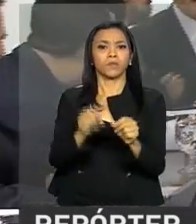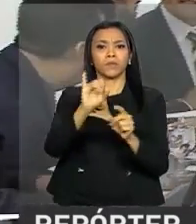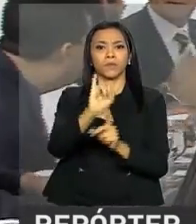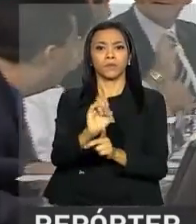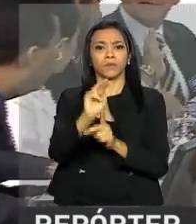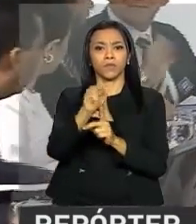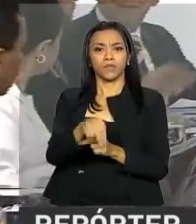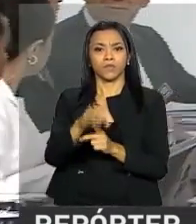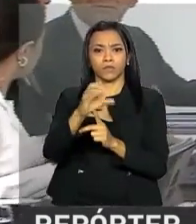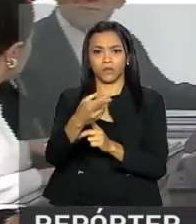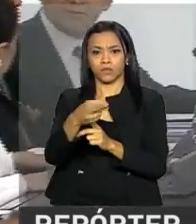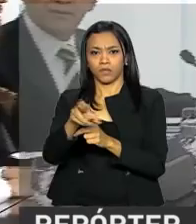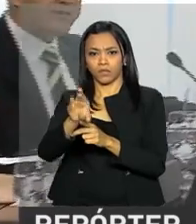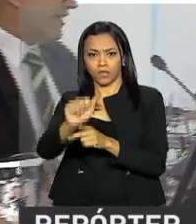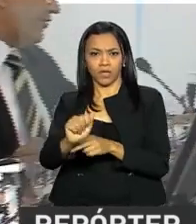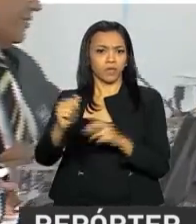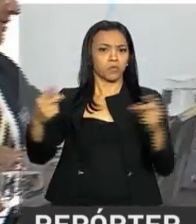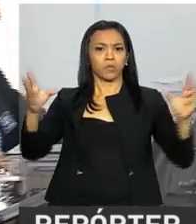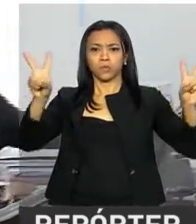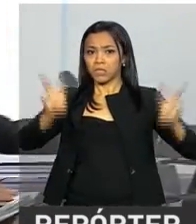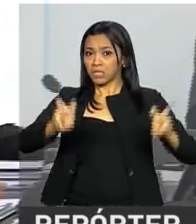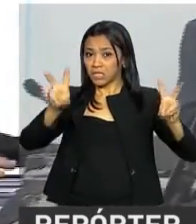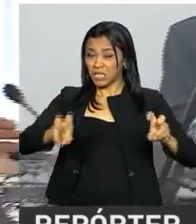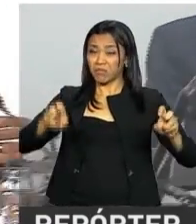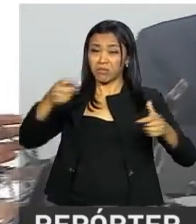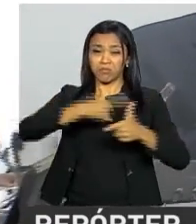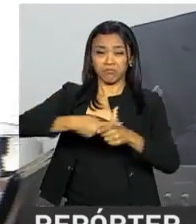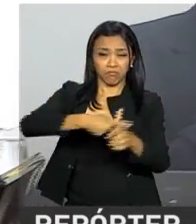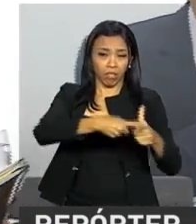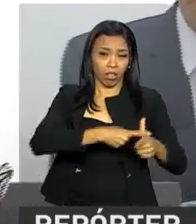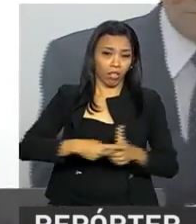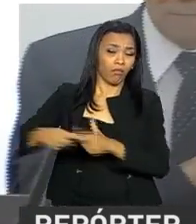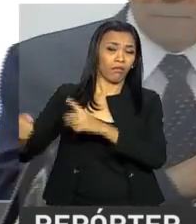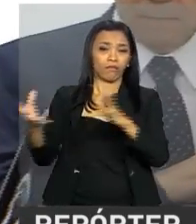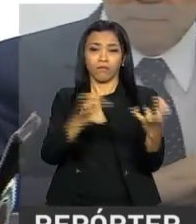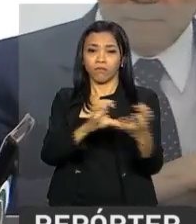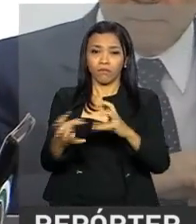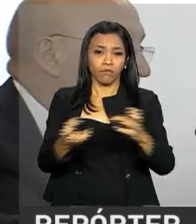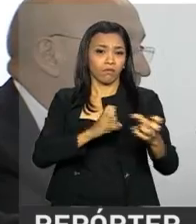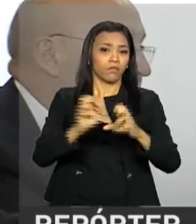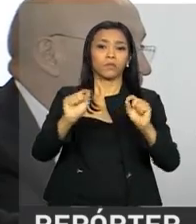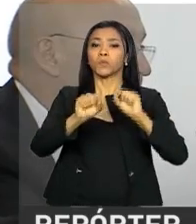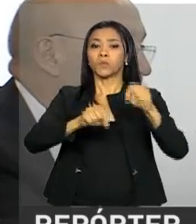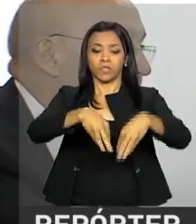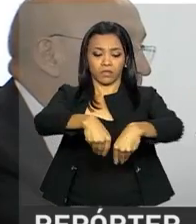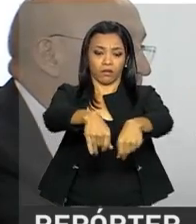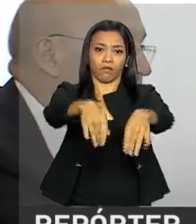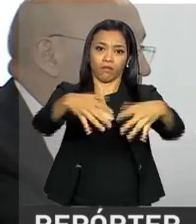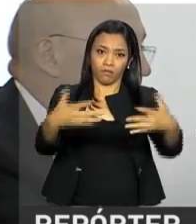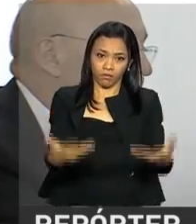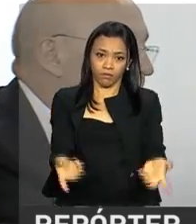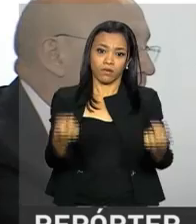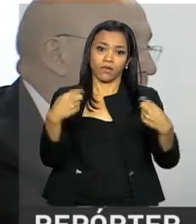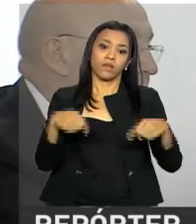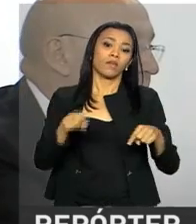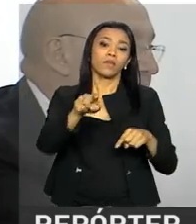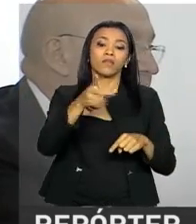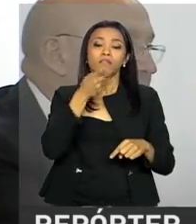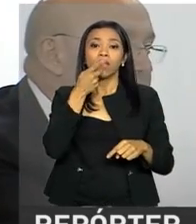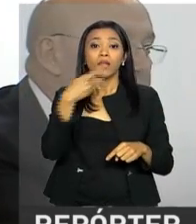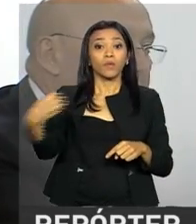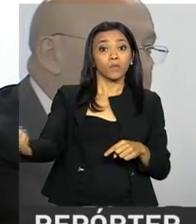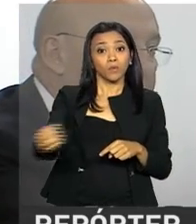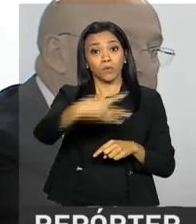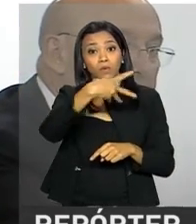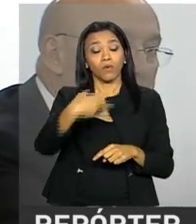conflitos fundiários em rondônia agora há pouco o governador deu uma entrevista e também o presidente do irga eles falaram sobre um novo